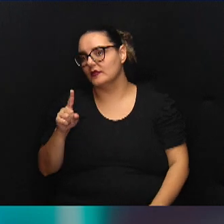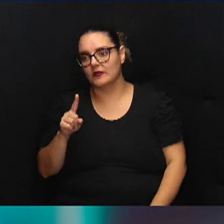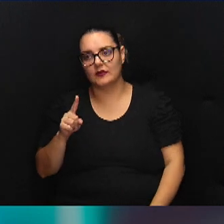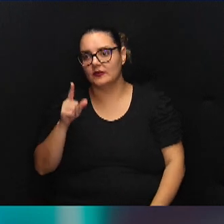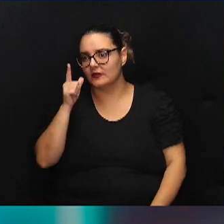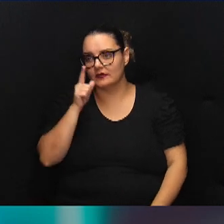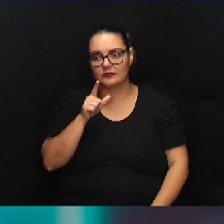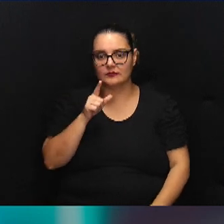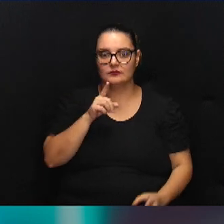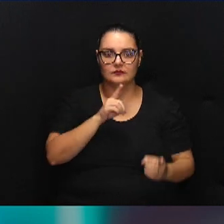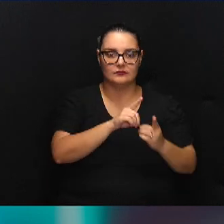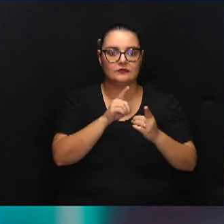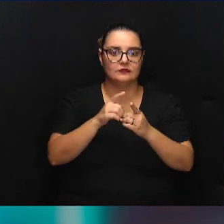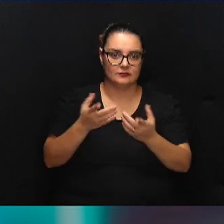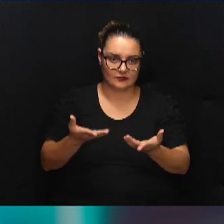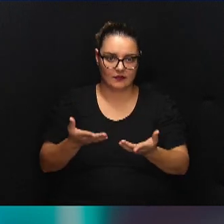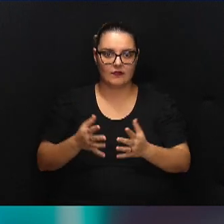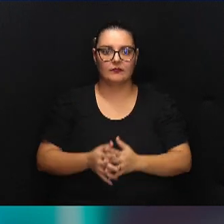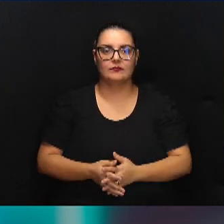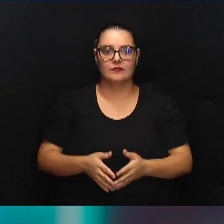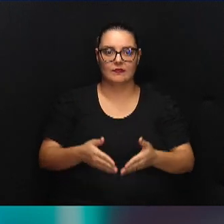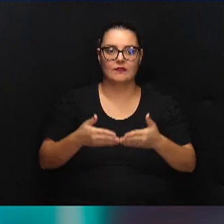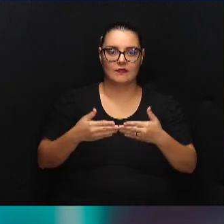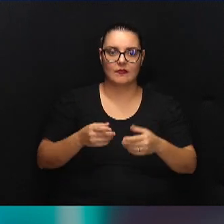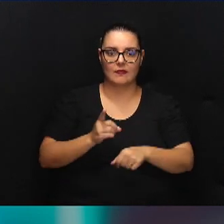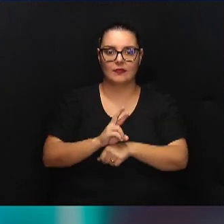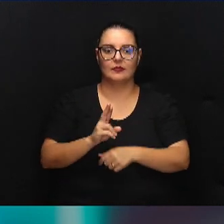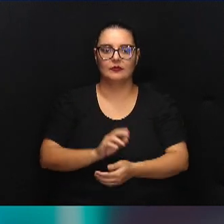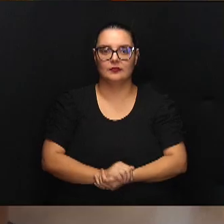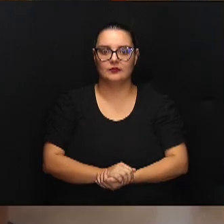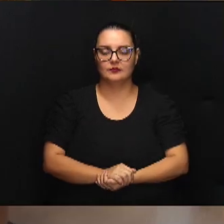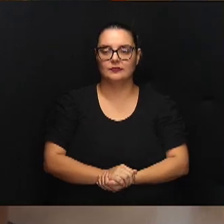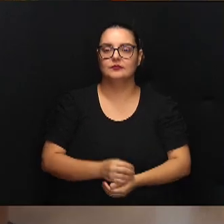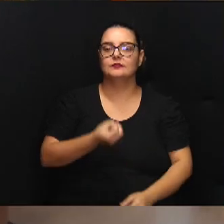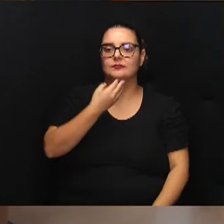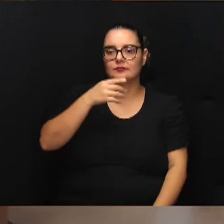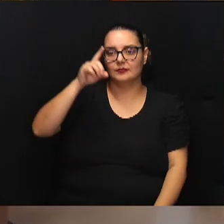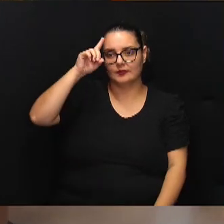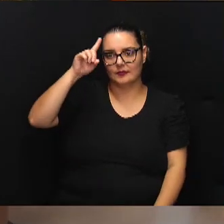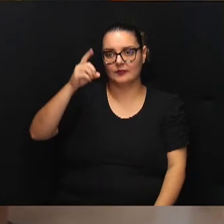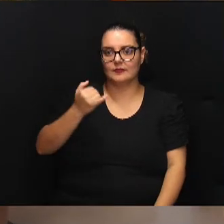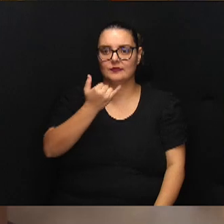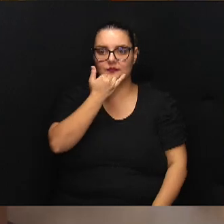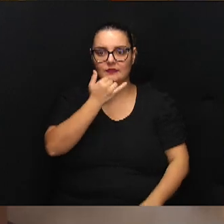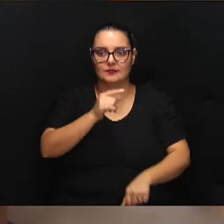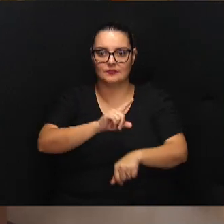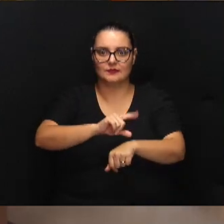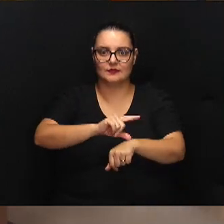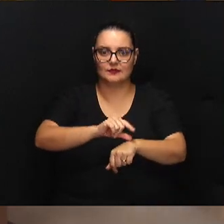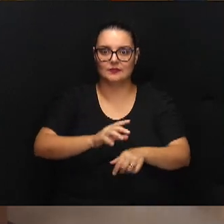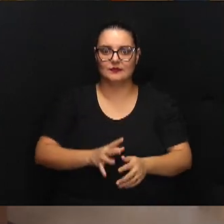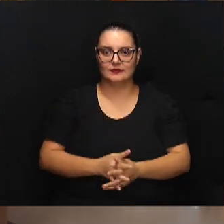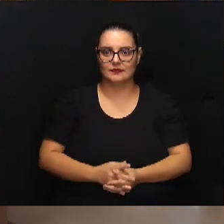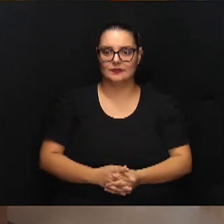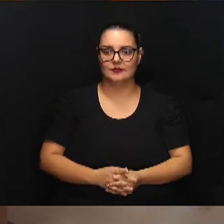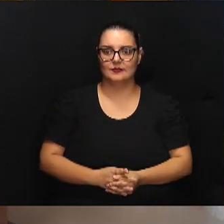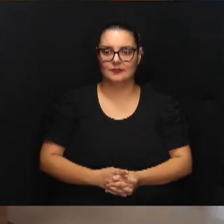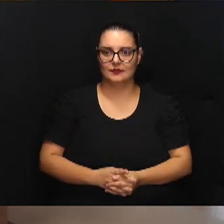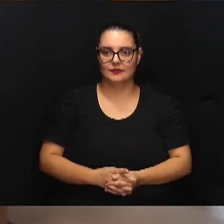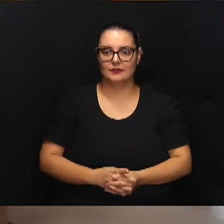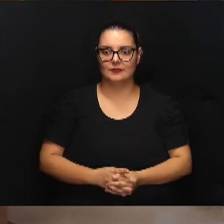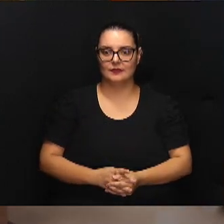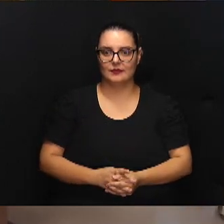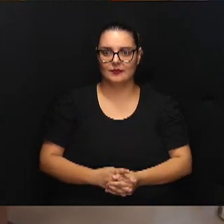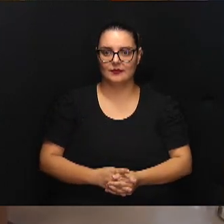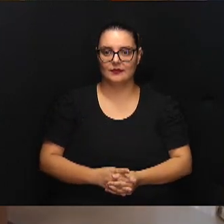nesse pessoal, né? Por favor, doutor. Então, bom dia, desculpa o atraso, estava abrindo um espaço